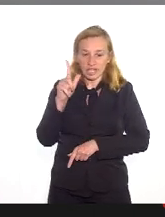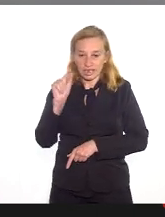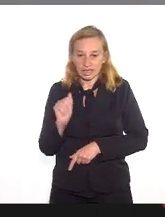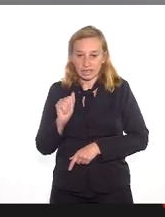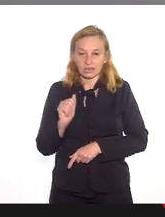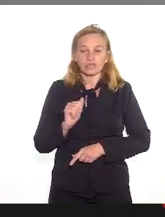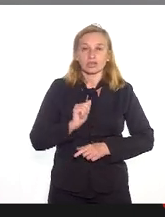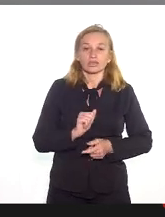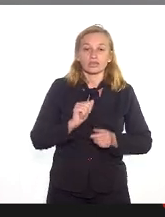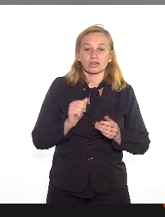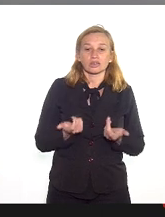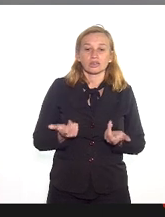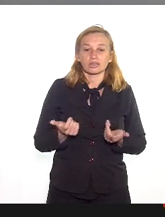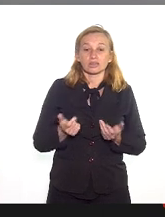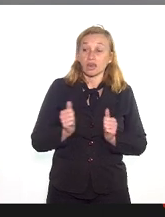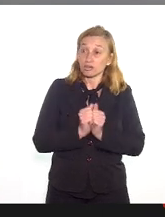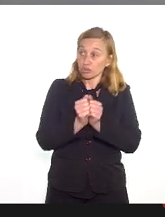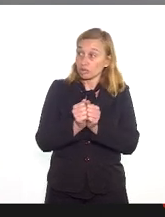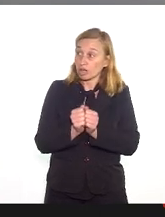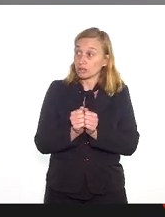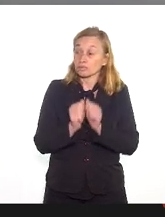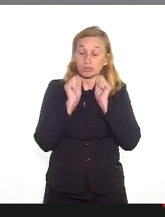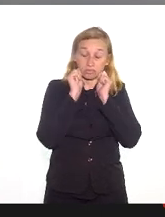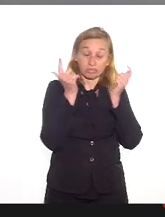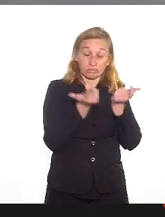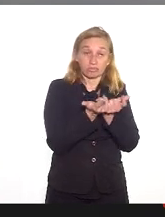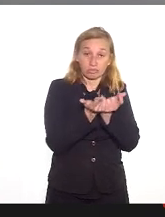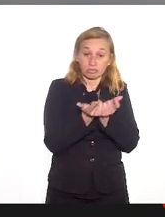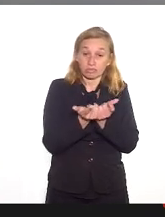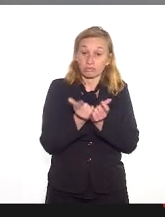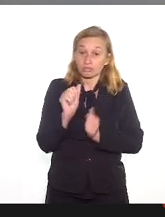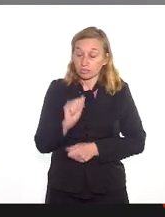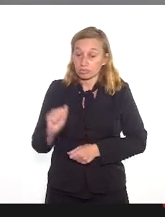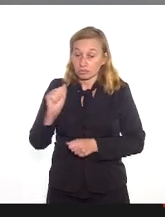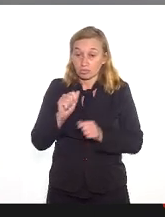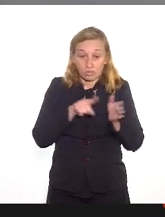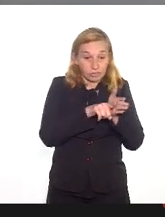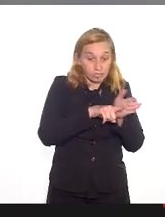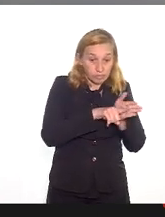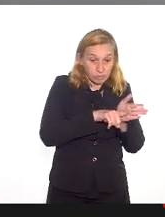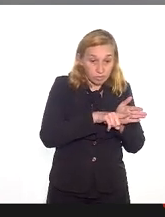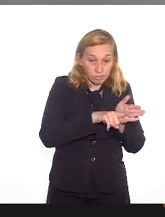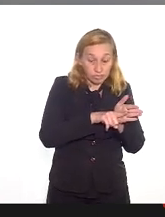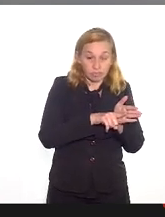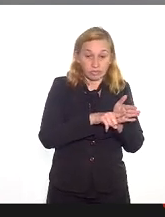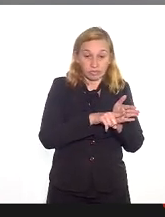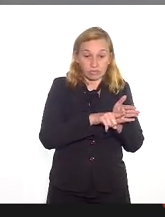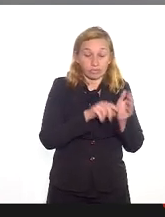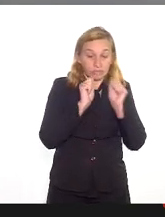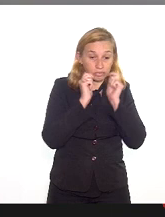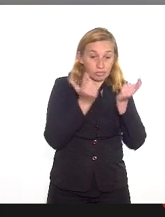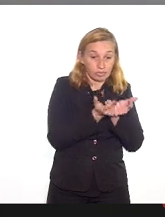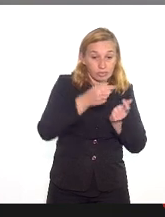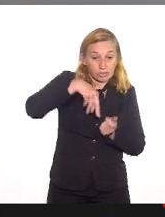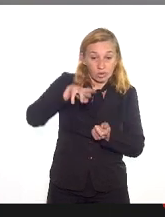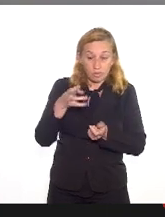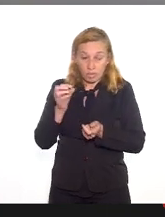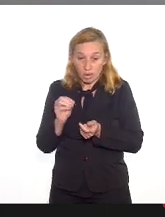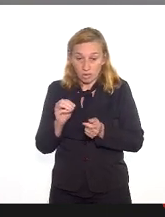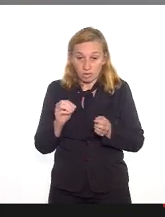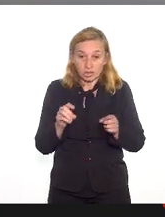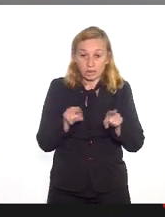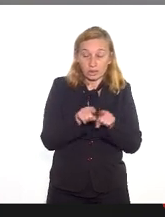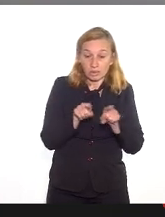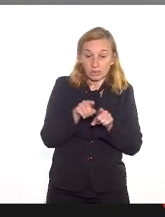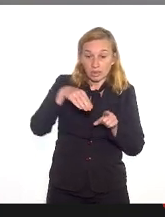de figuras que têm ajudado demais a Assembleia Legislativa. A assessoria fiscal da LERJ, coordenada pelo Mauro Osório, recentemente fortalecida pela chegada